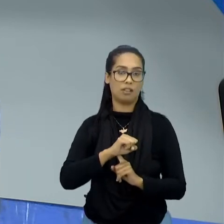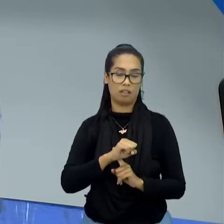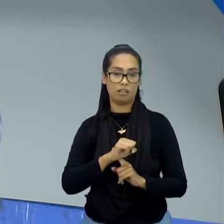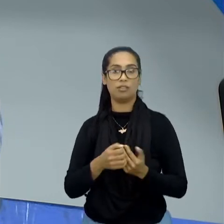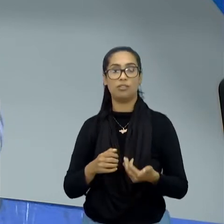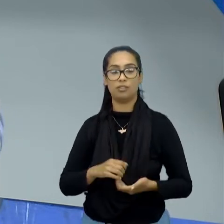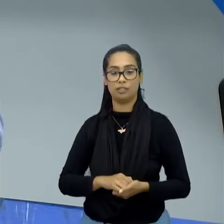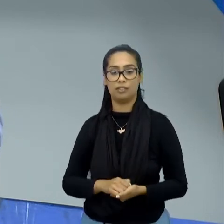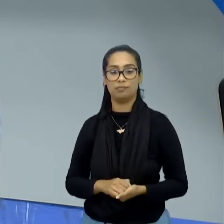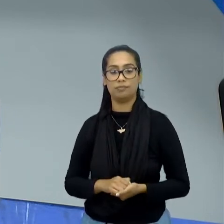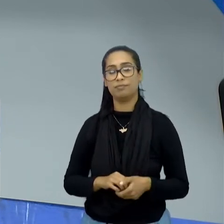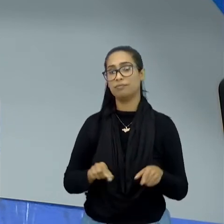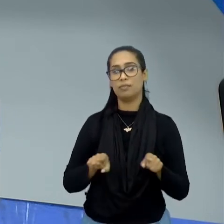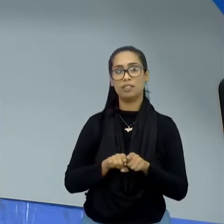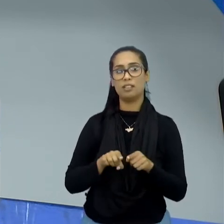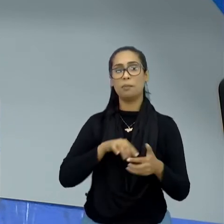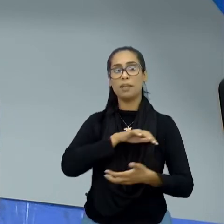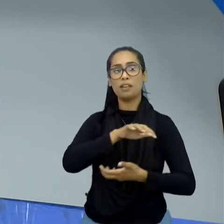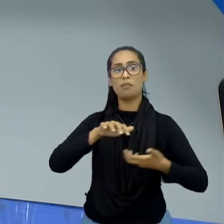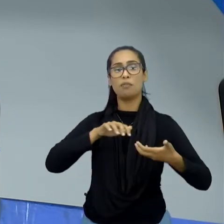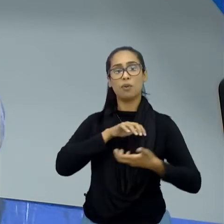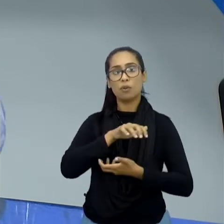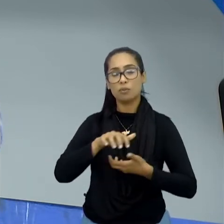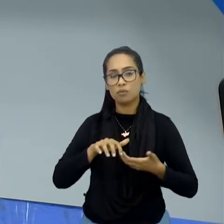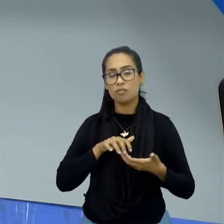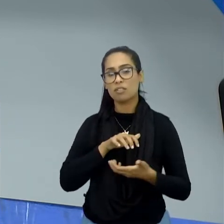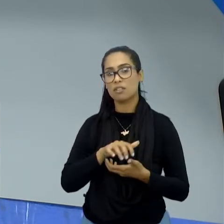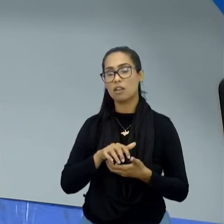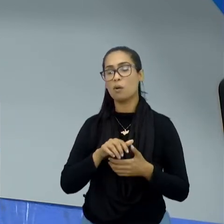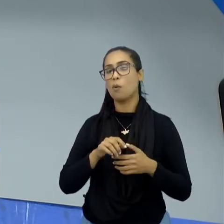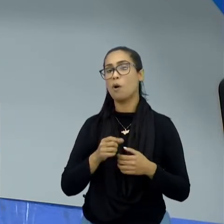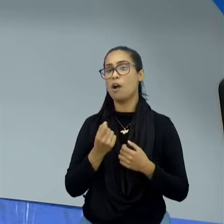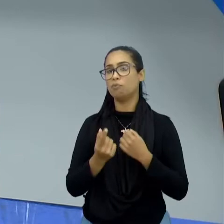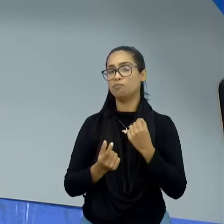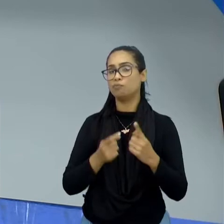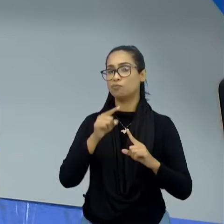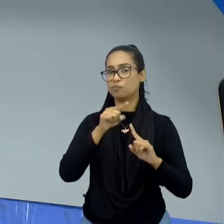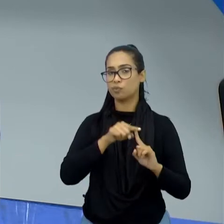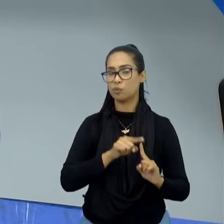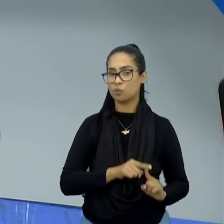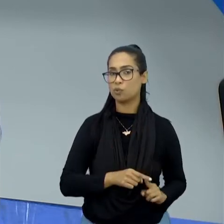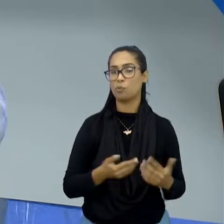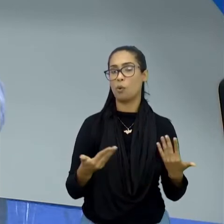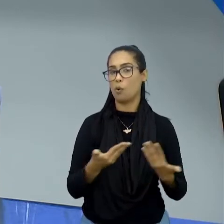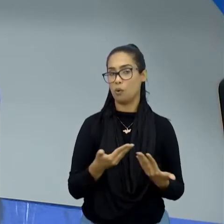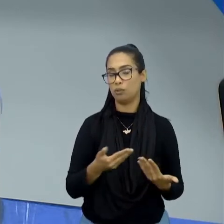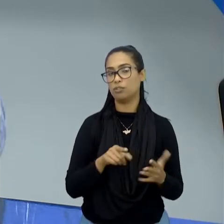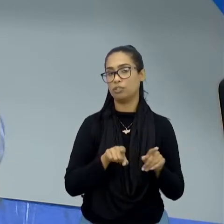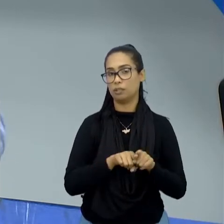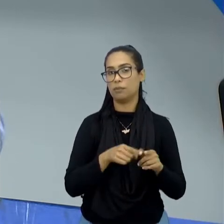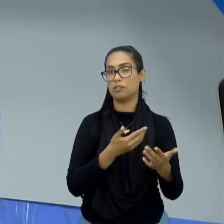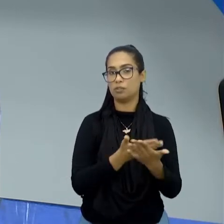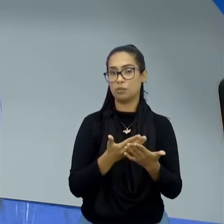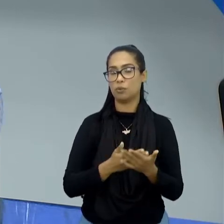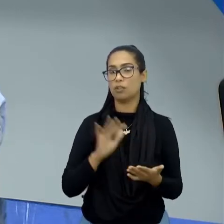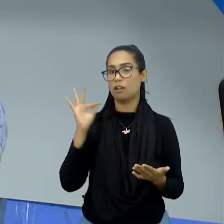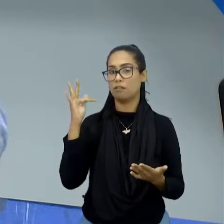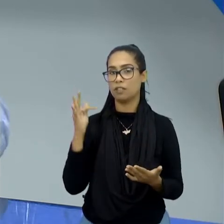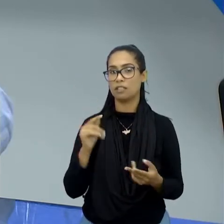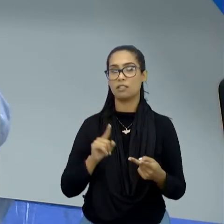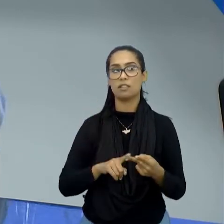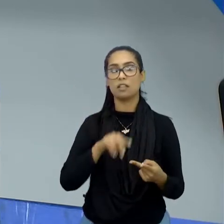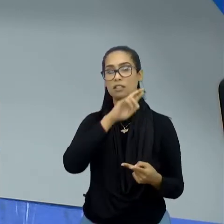e determinadas revoluções, inclusive as mais expressivas que a gente estuda, né, como a francesa, como